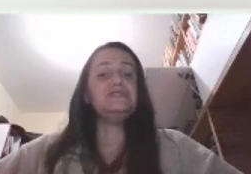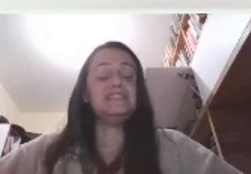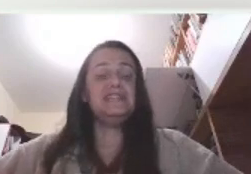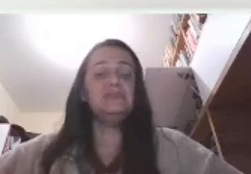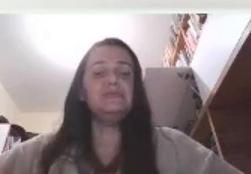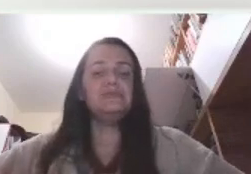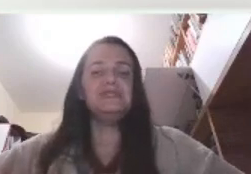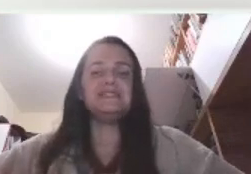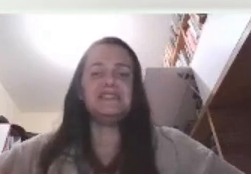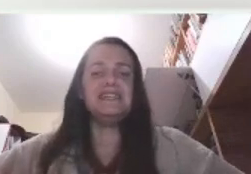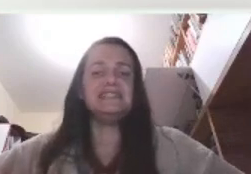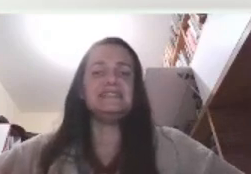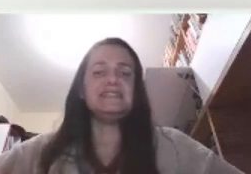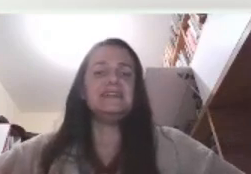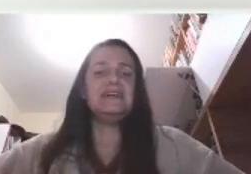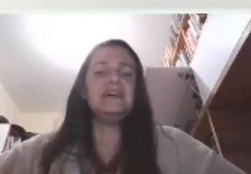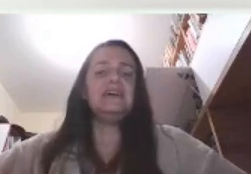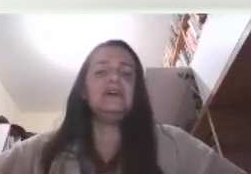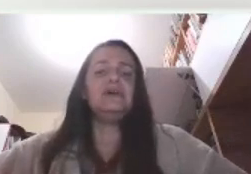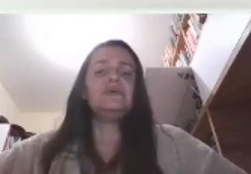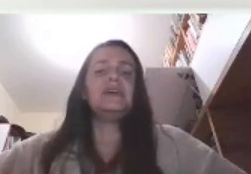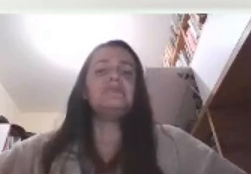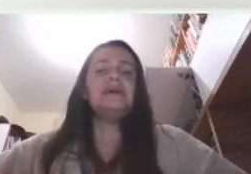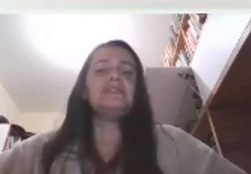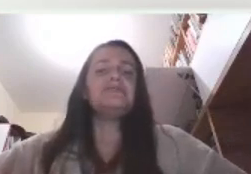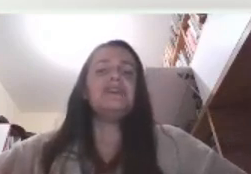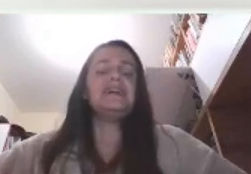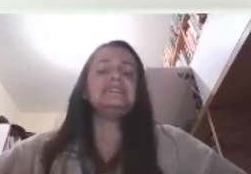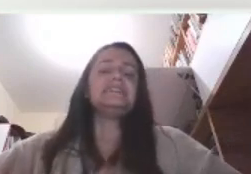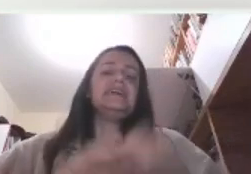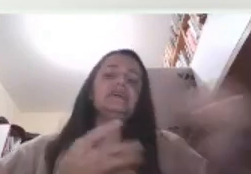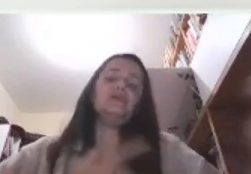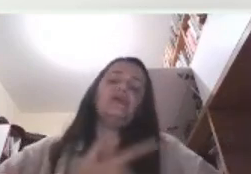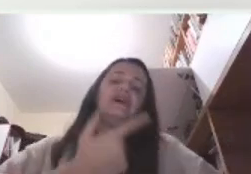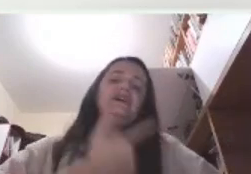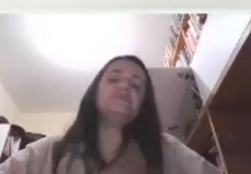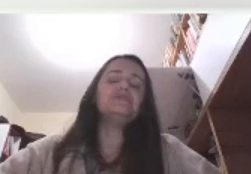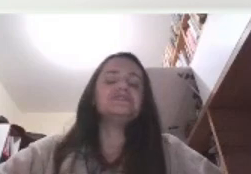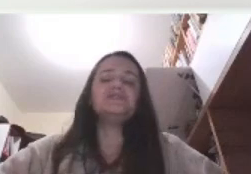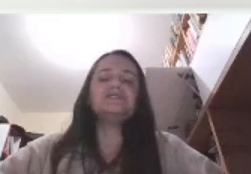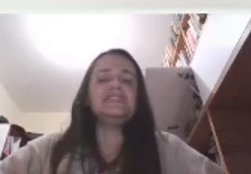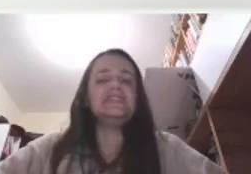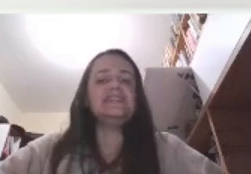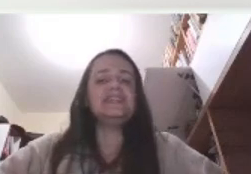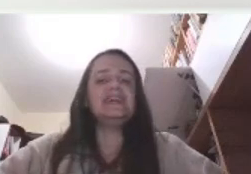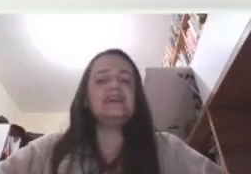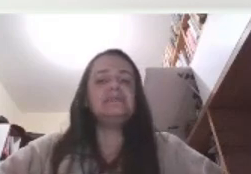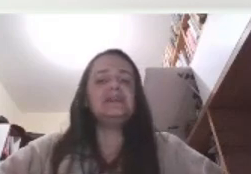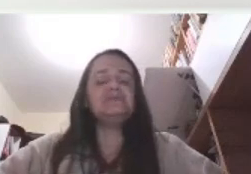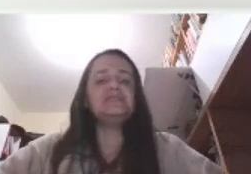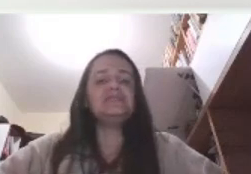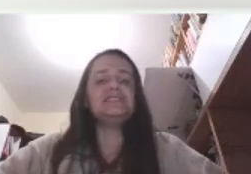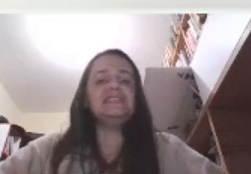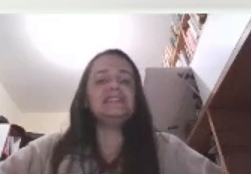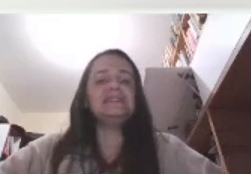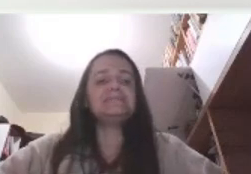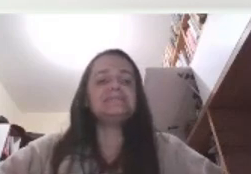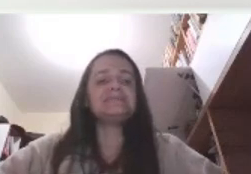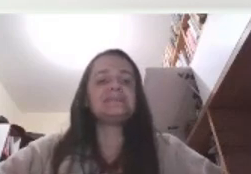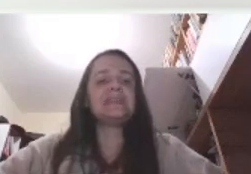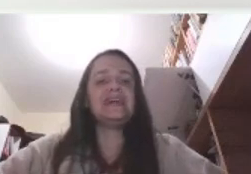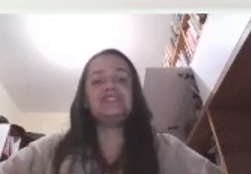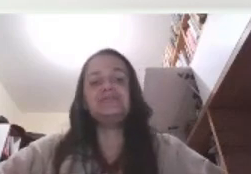ele é induzido, muitas vezes, o que o médico faz? Ele coloca uma ocitocina que é uma